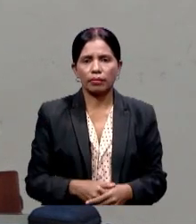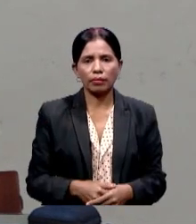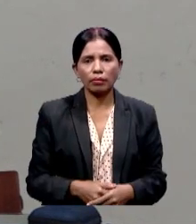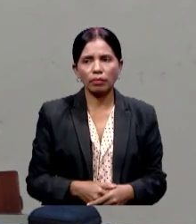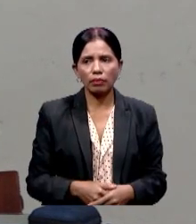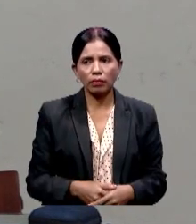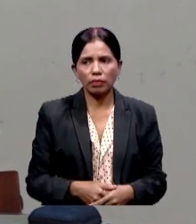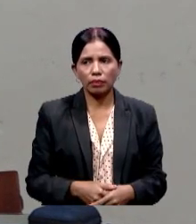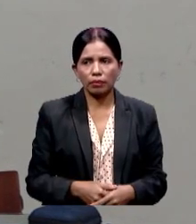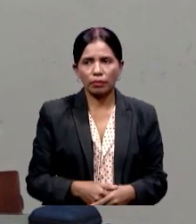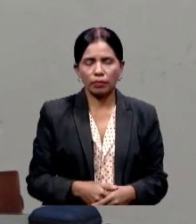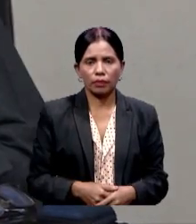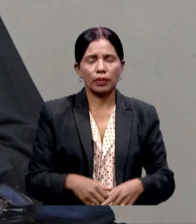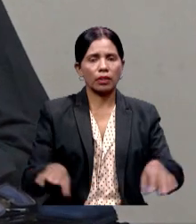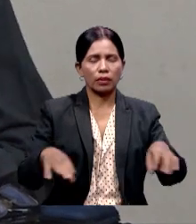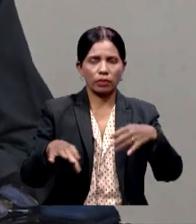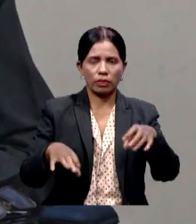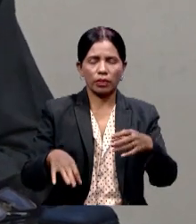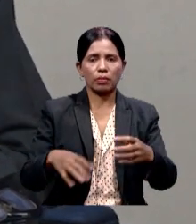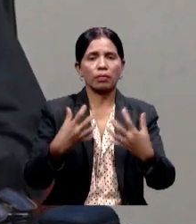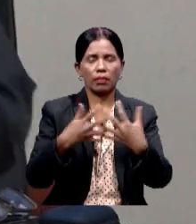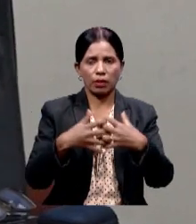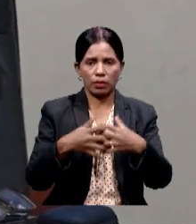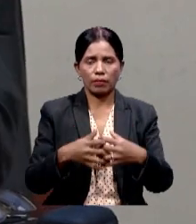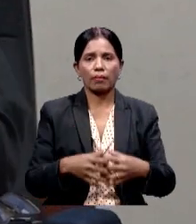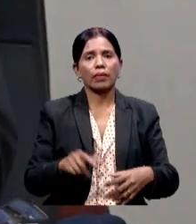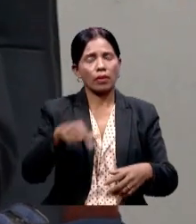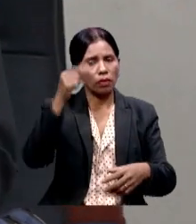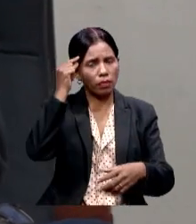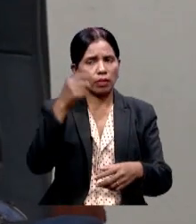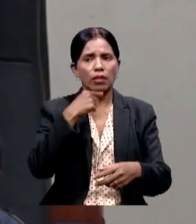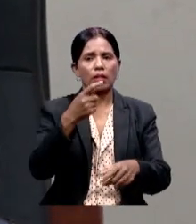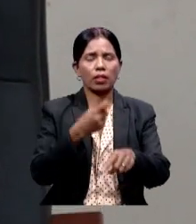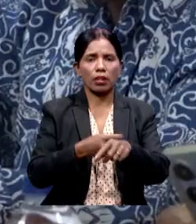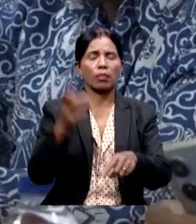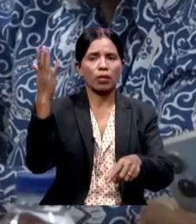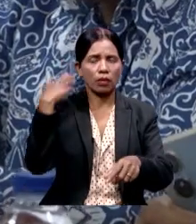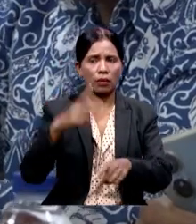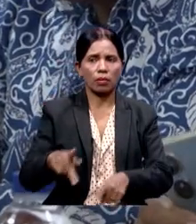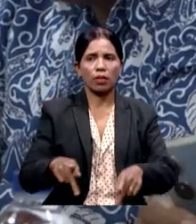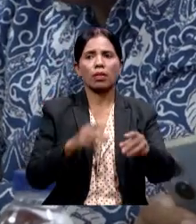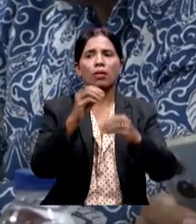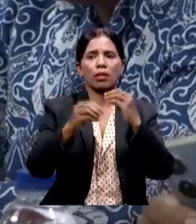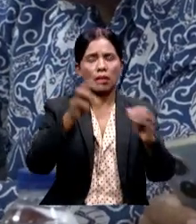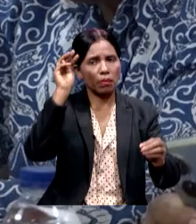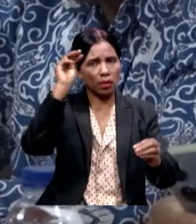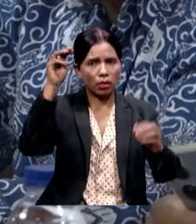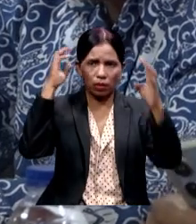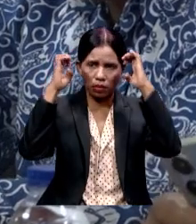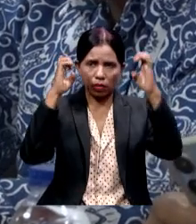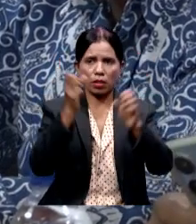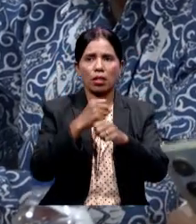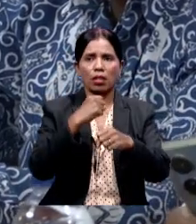Ne be sistem ne sistem. Governante ne haktuir ia tempo pasado publiku kestiona Ministério da Educação